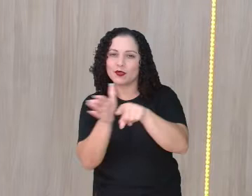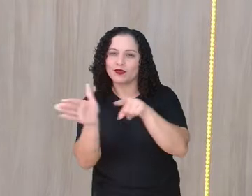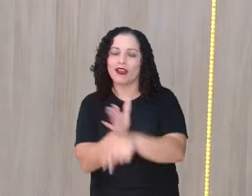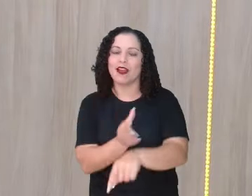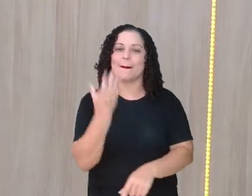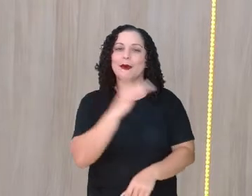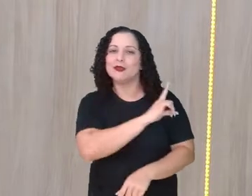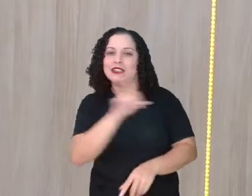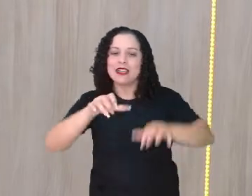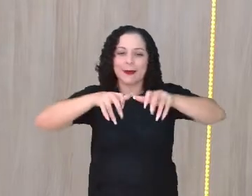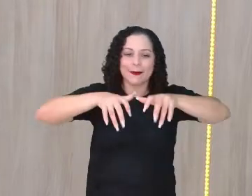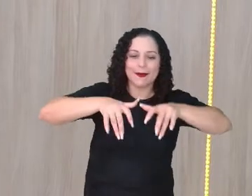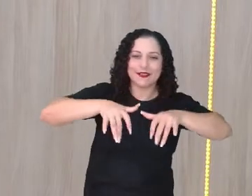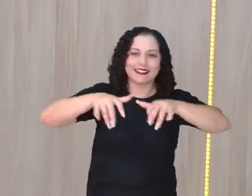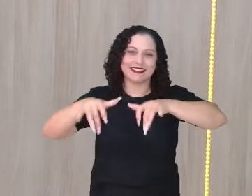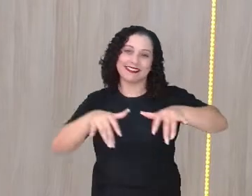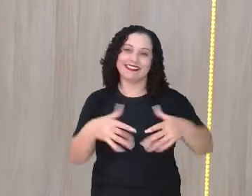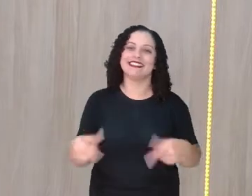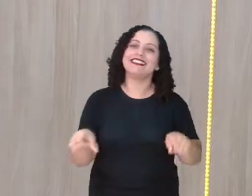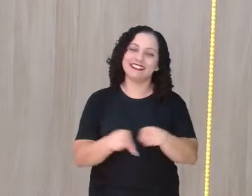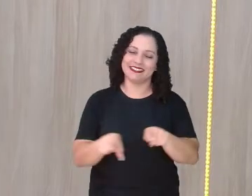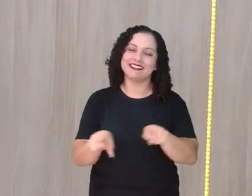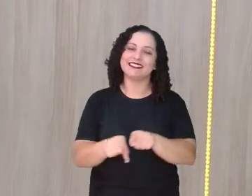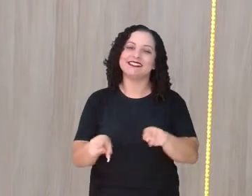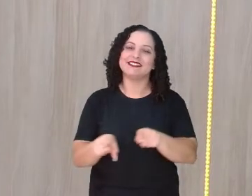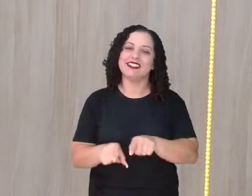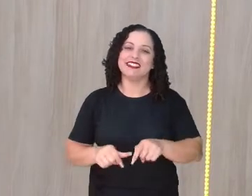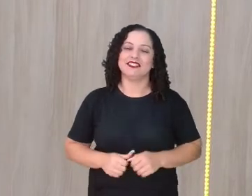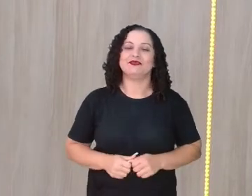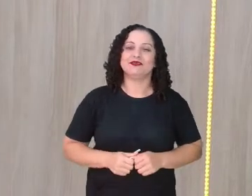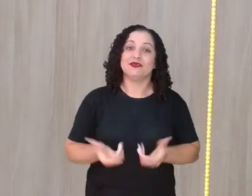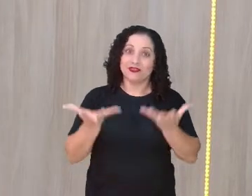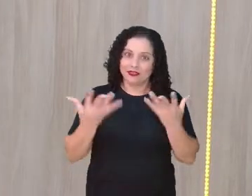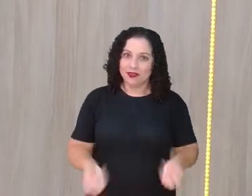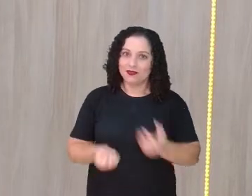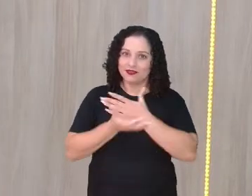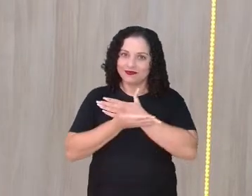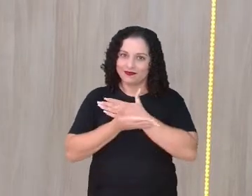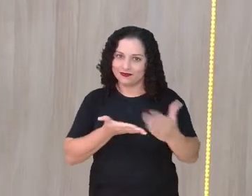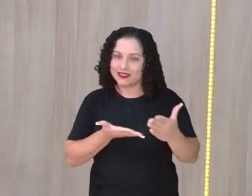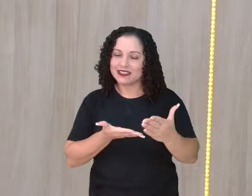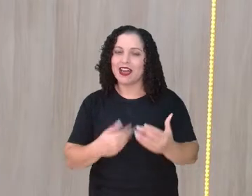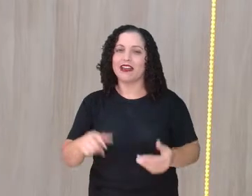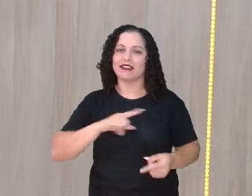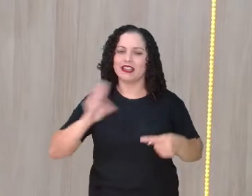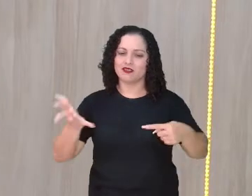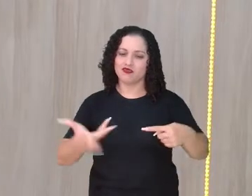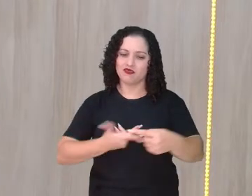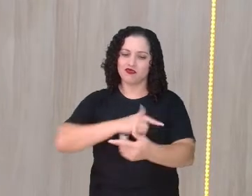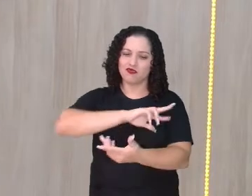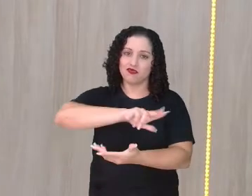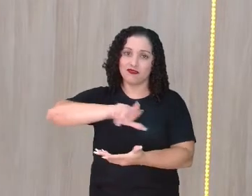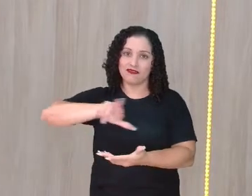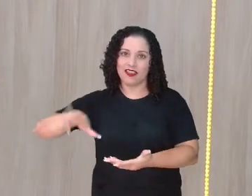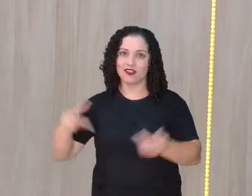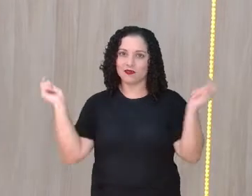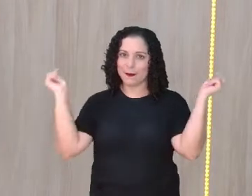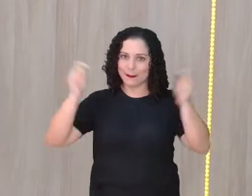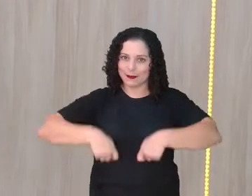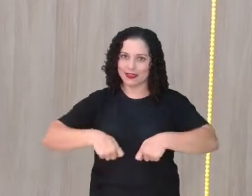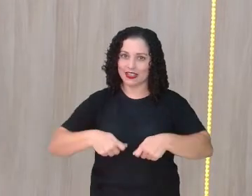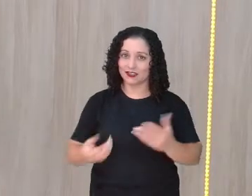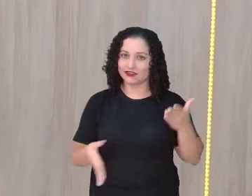para a professora também. Então, vamos lá. Temos essas possibilidades de encontrar a nossa